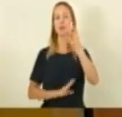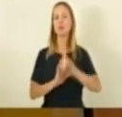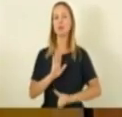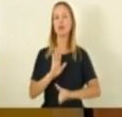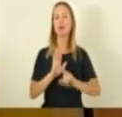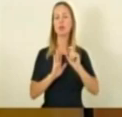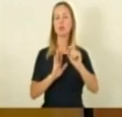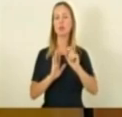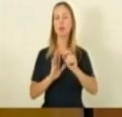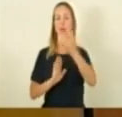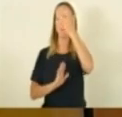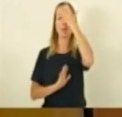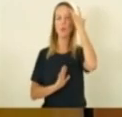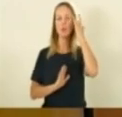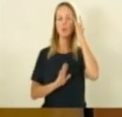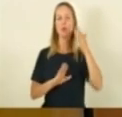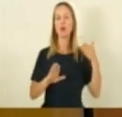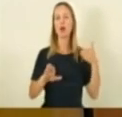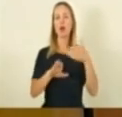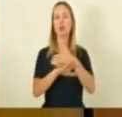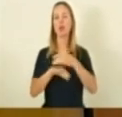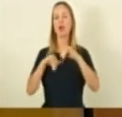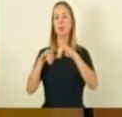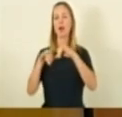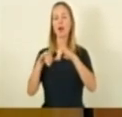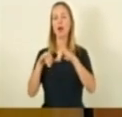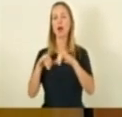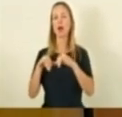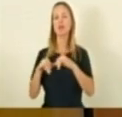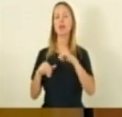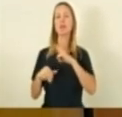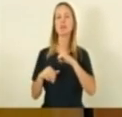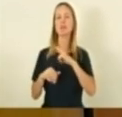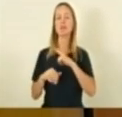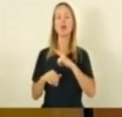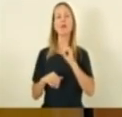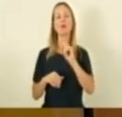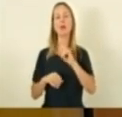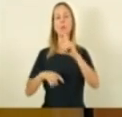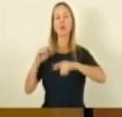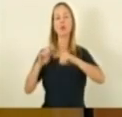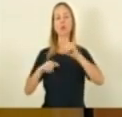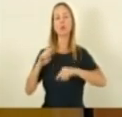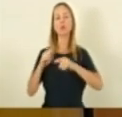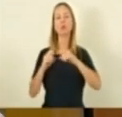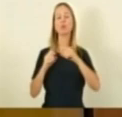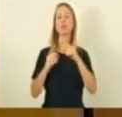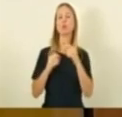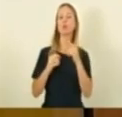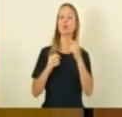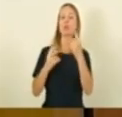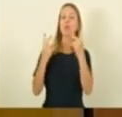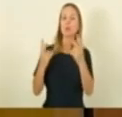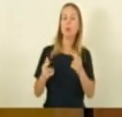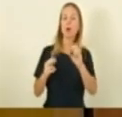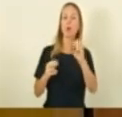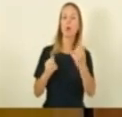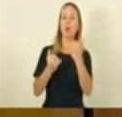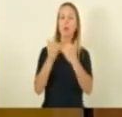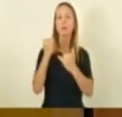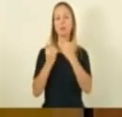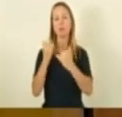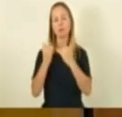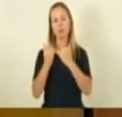do consumidor receber gratuitamente outro produto idêntico ou similar à sua escolha